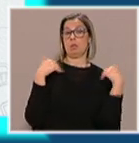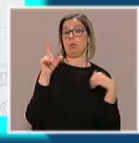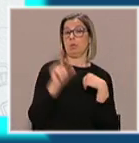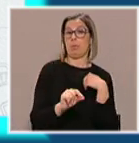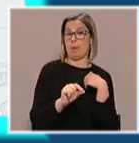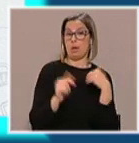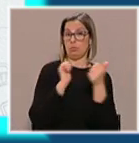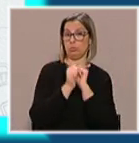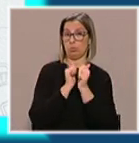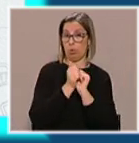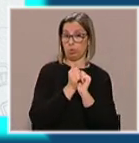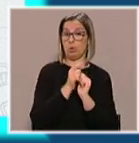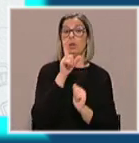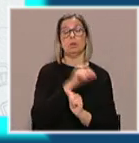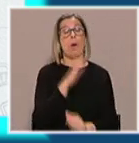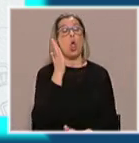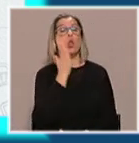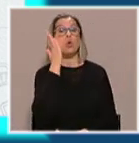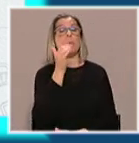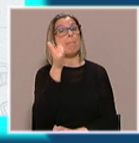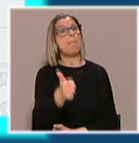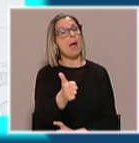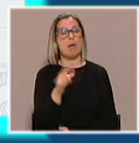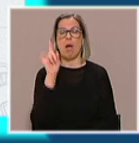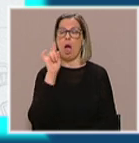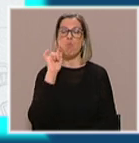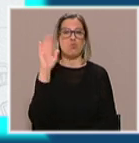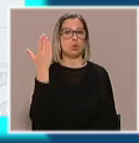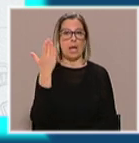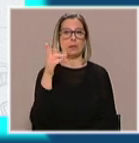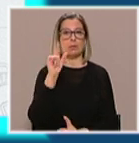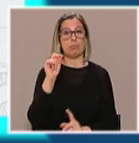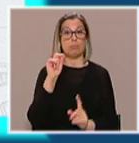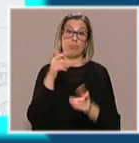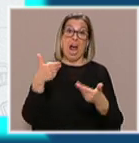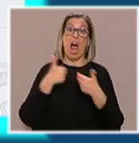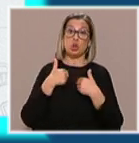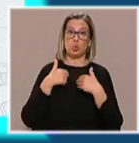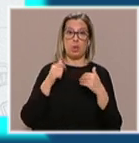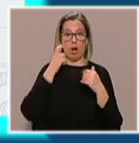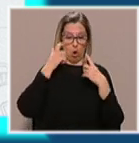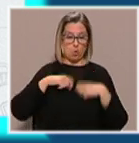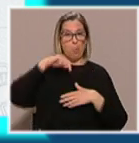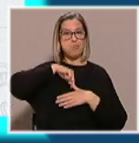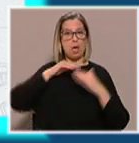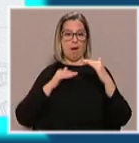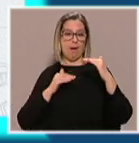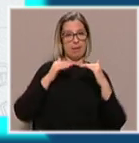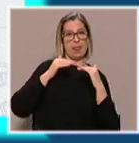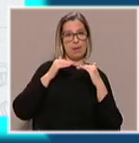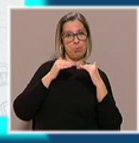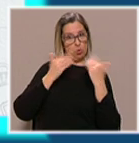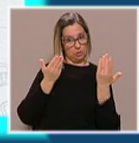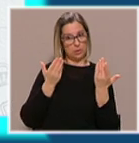Depois, dormir bem é fundamental até para repor o nosso equilíbrio e para justificar um bocadinho, para amenizar